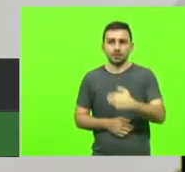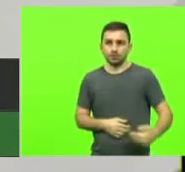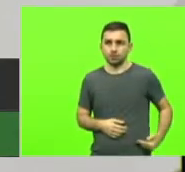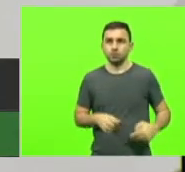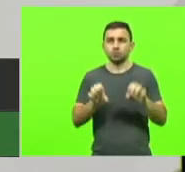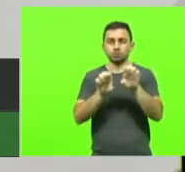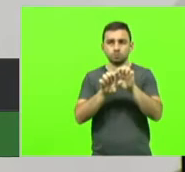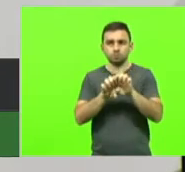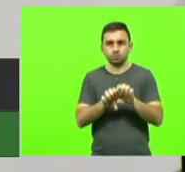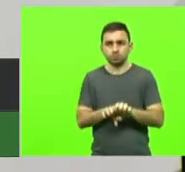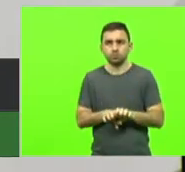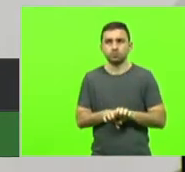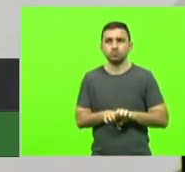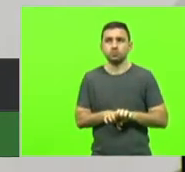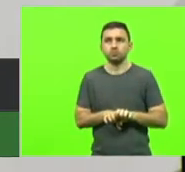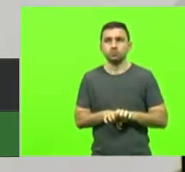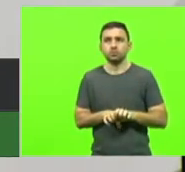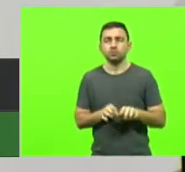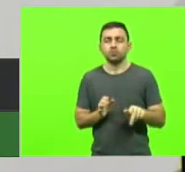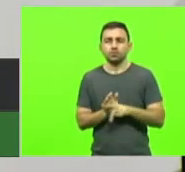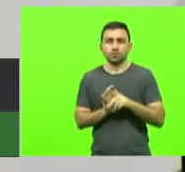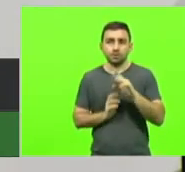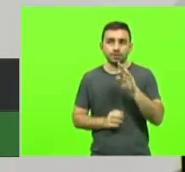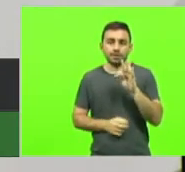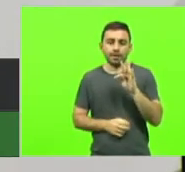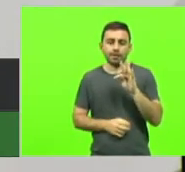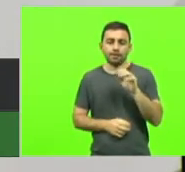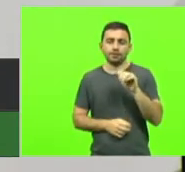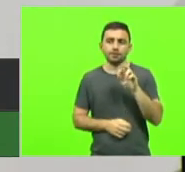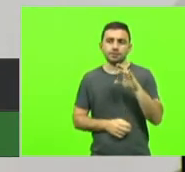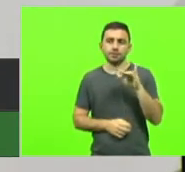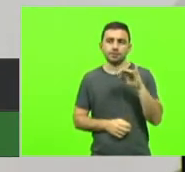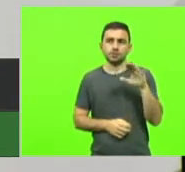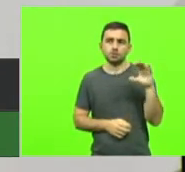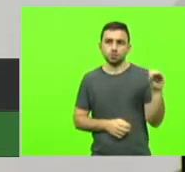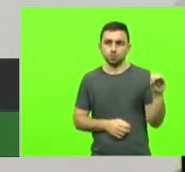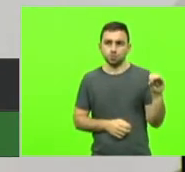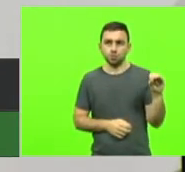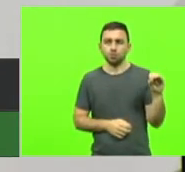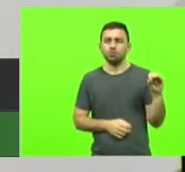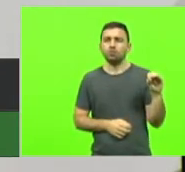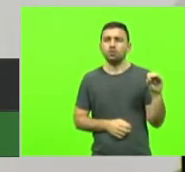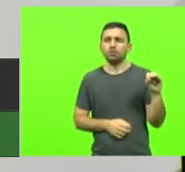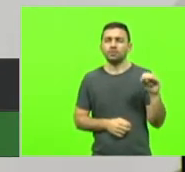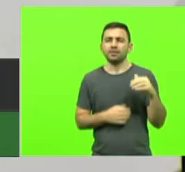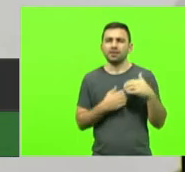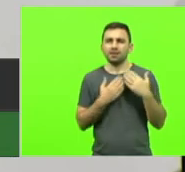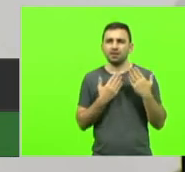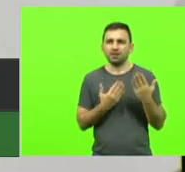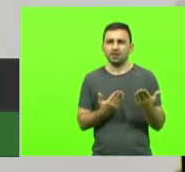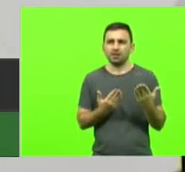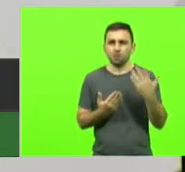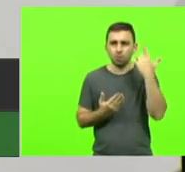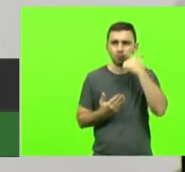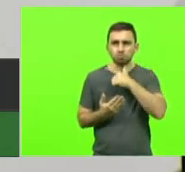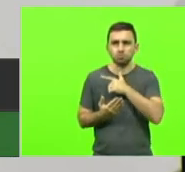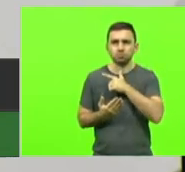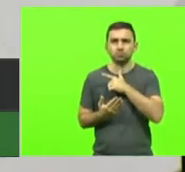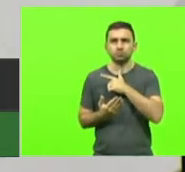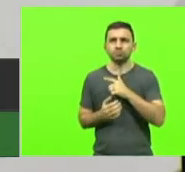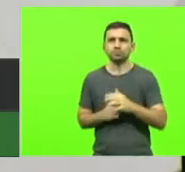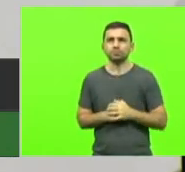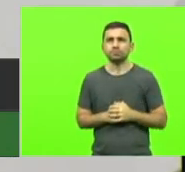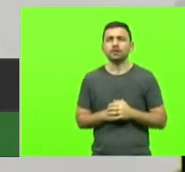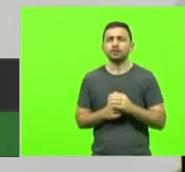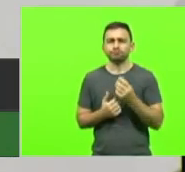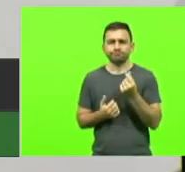Infraestrutura, Tarcísio de Freitas, para a aplicação